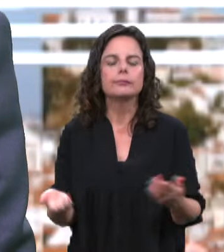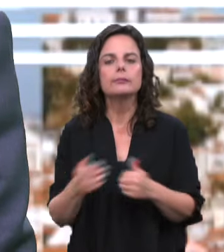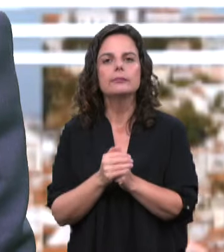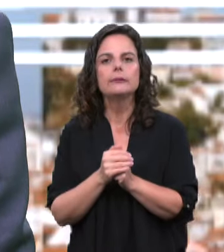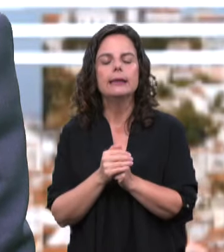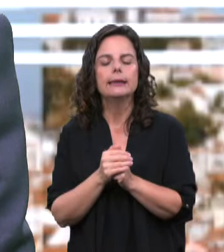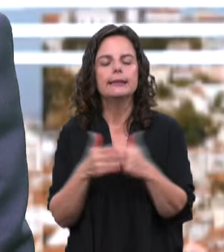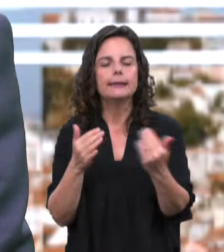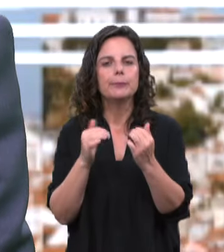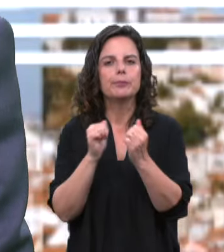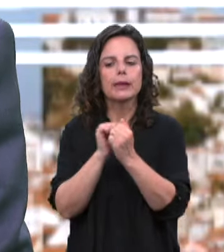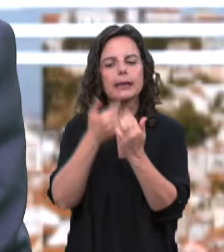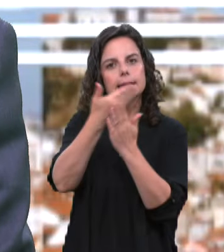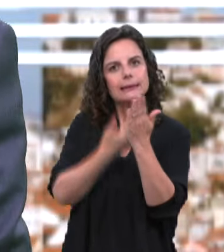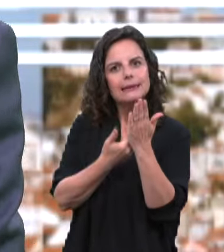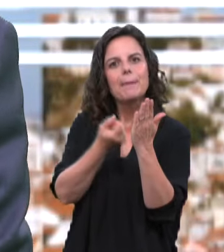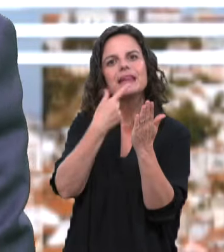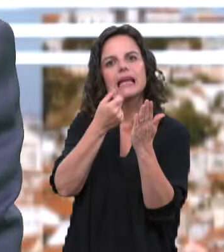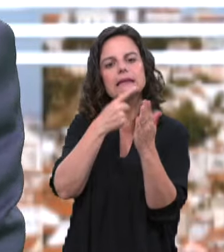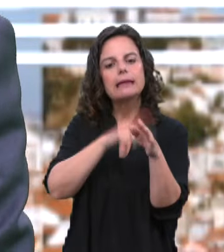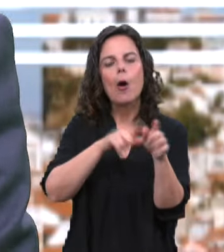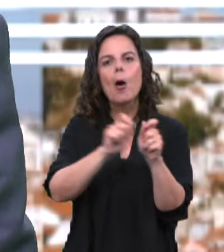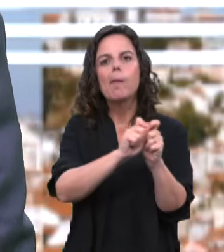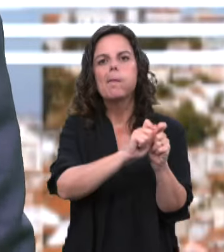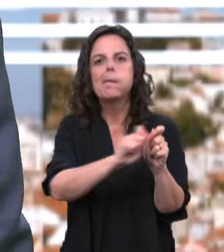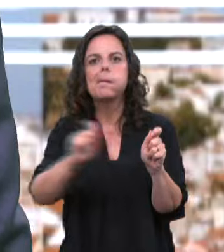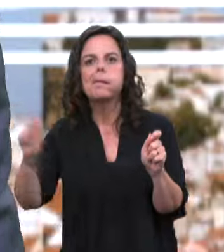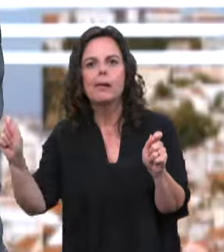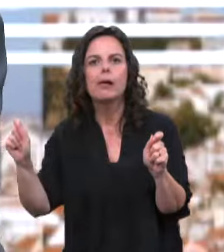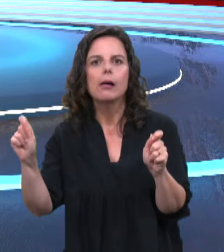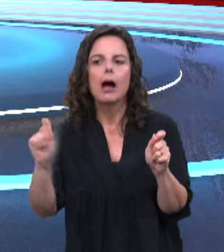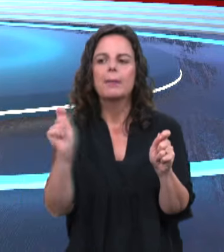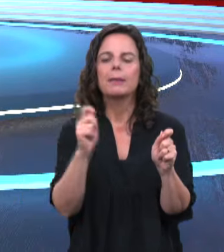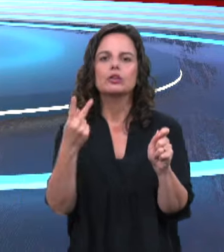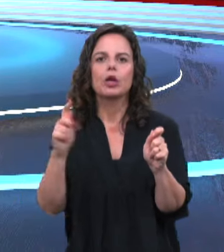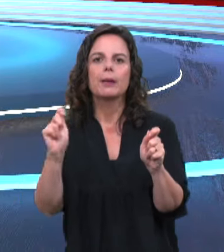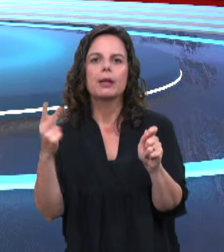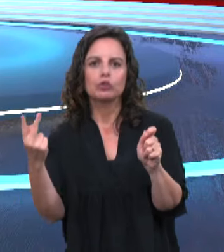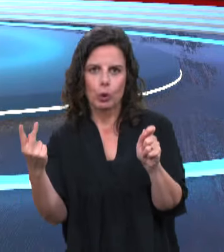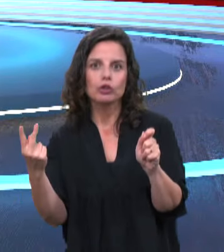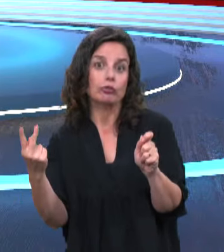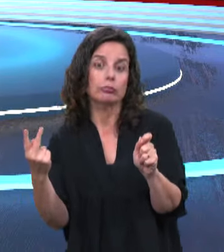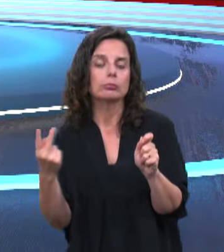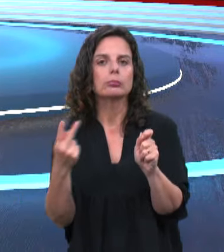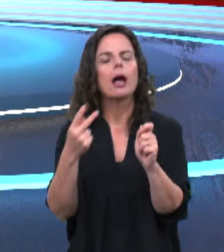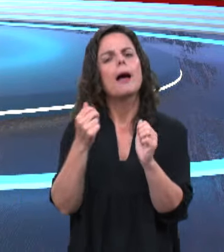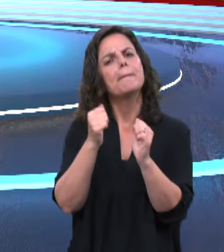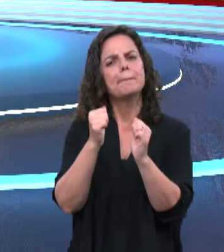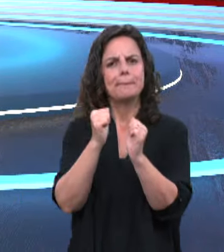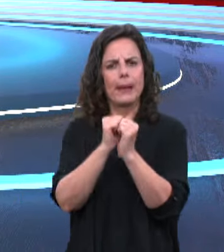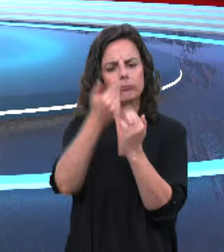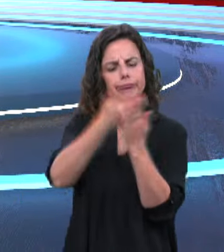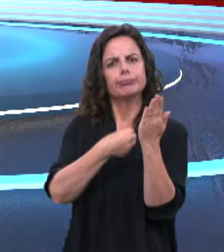da prescrição da medicação crónica de 2 em 2 meses, quando o